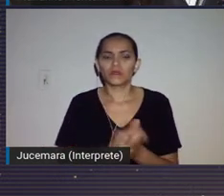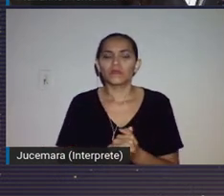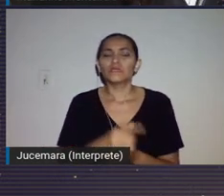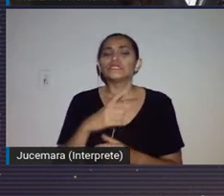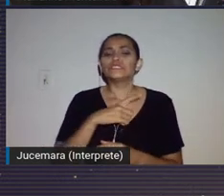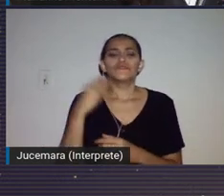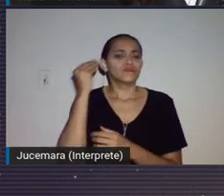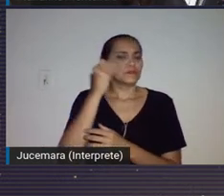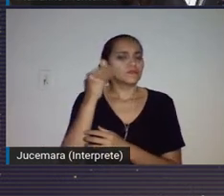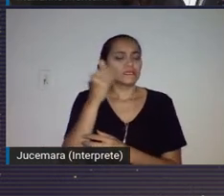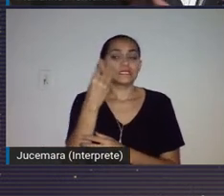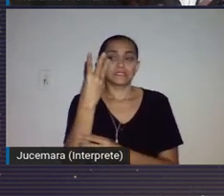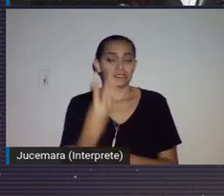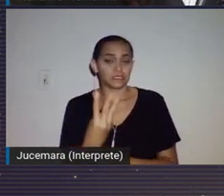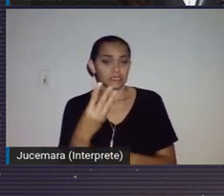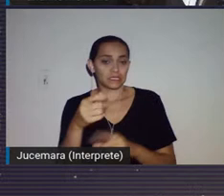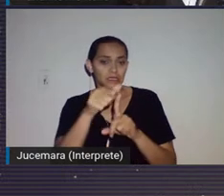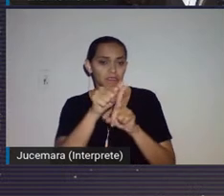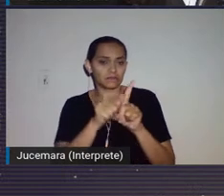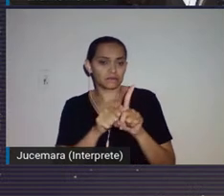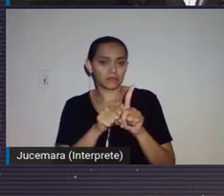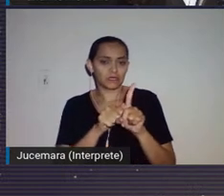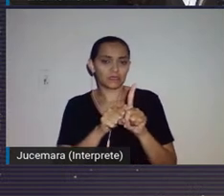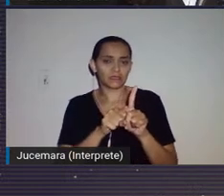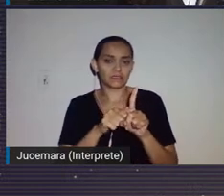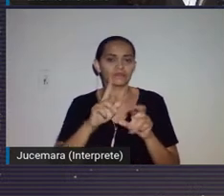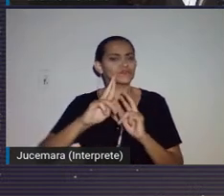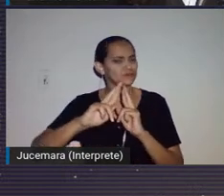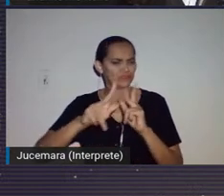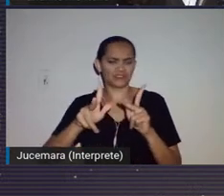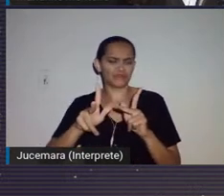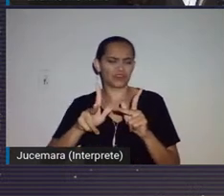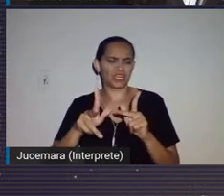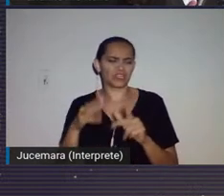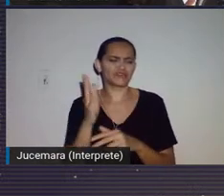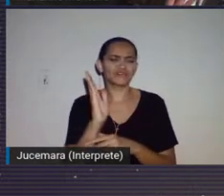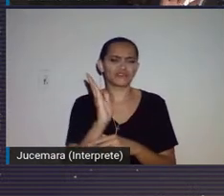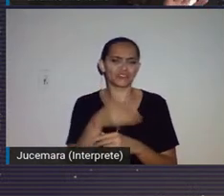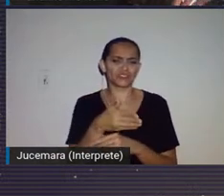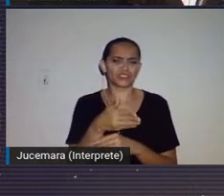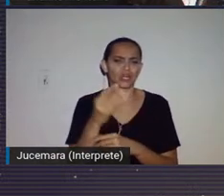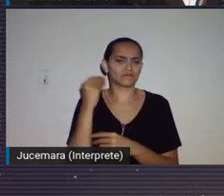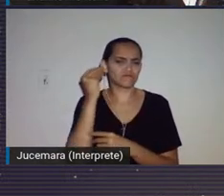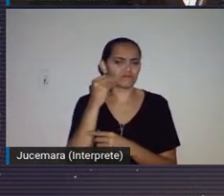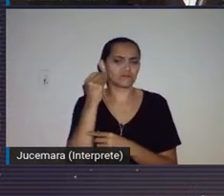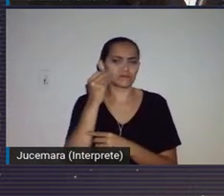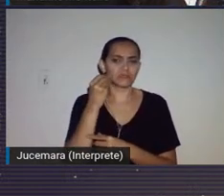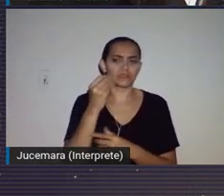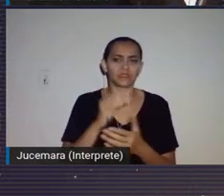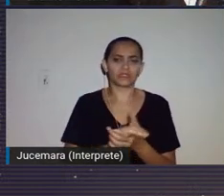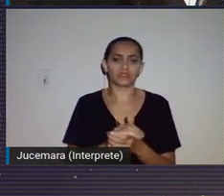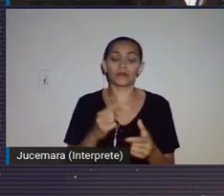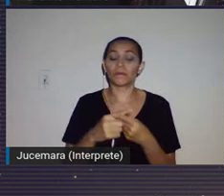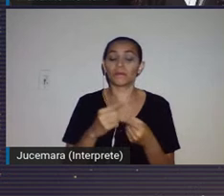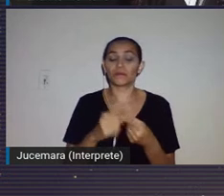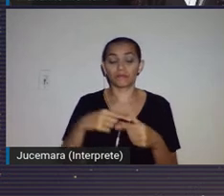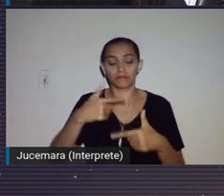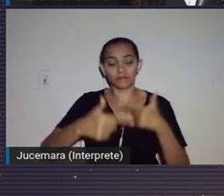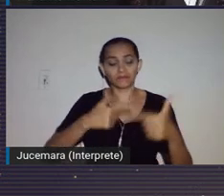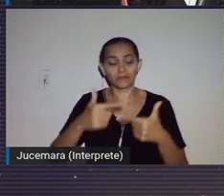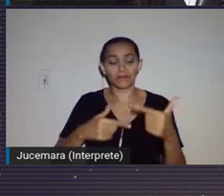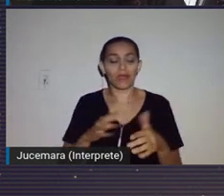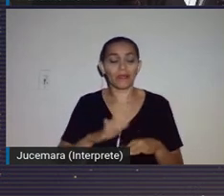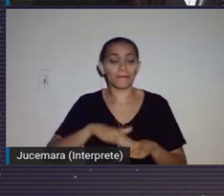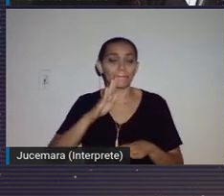também. E aí foi diferente do que eu tinha feito anteriormente, porque foi um trabalho mais voltado à pesquisa. Então